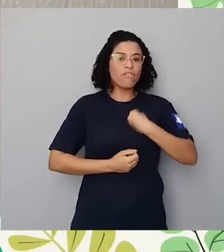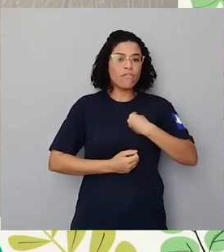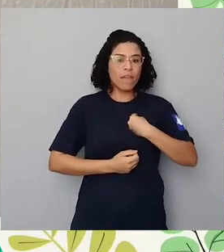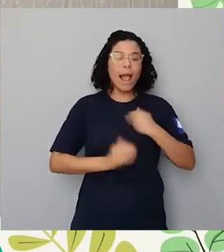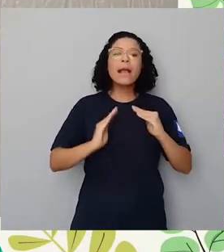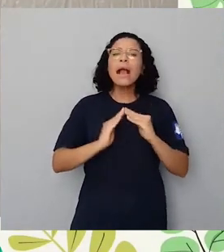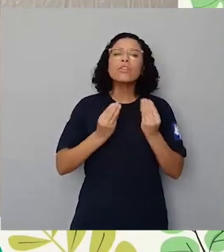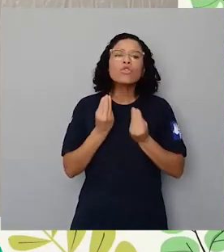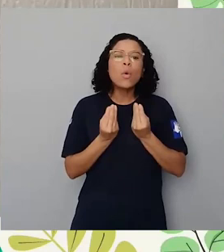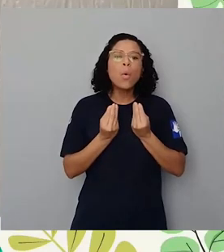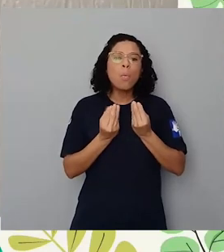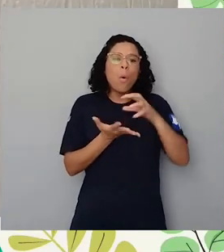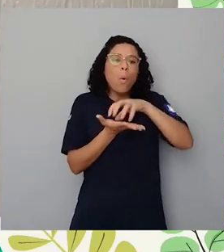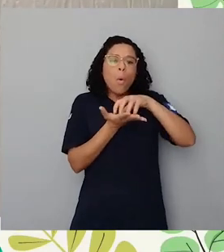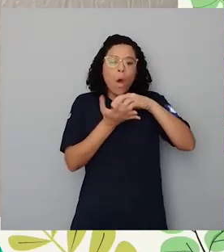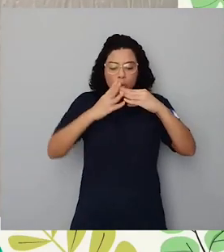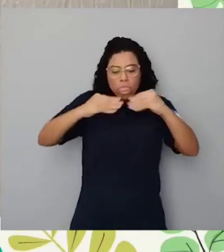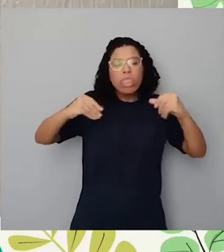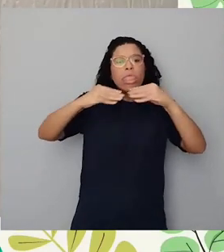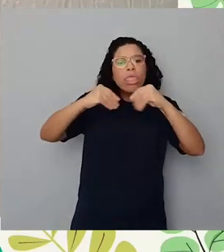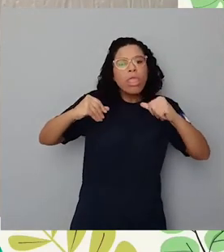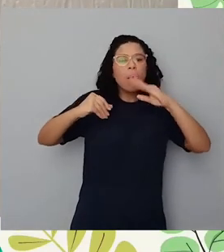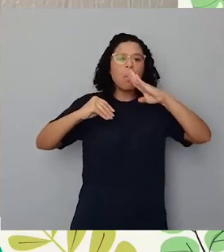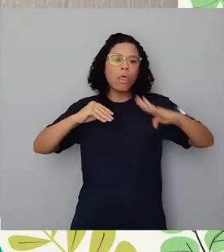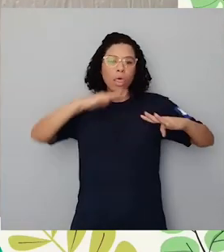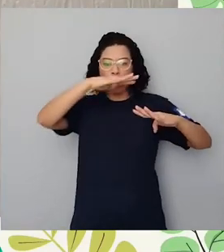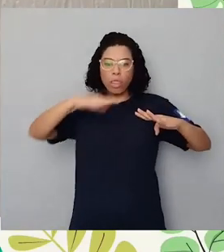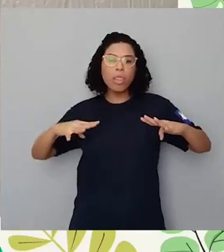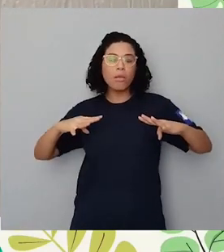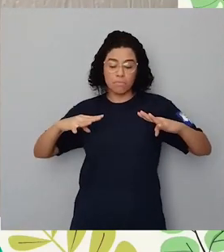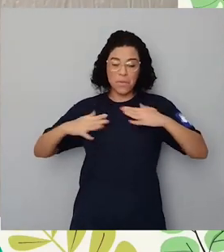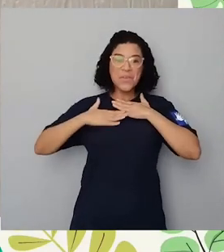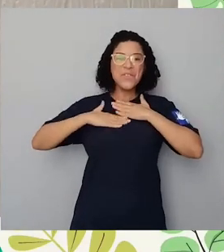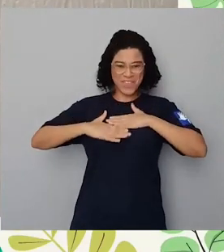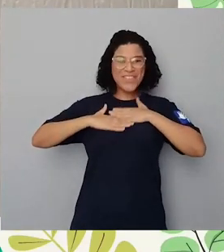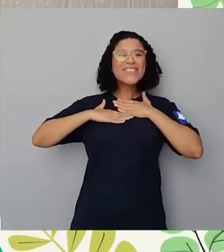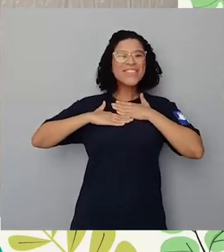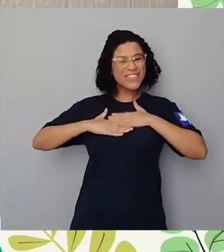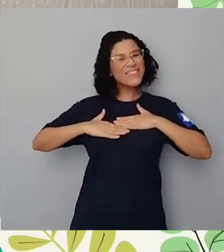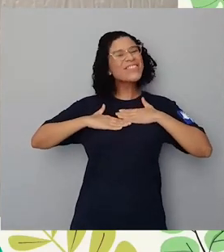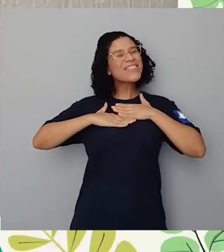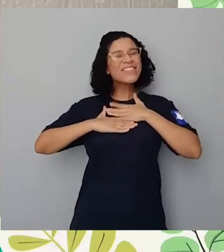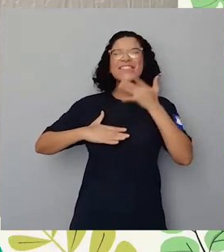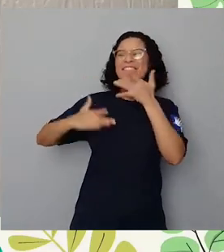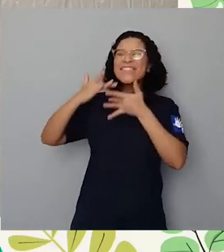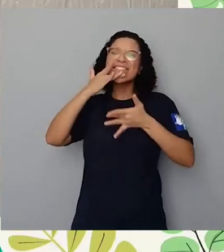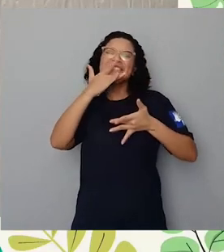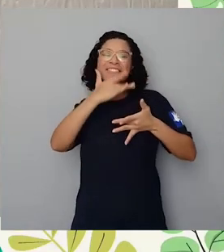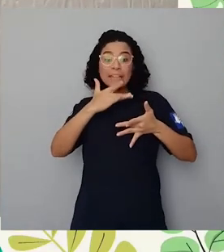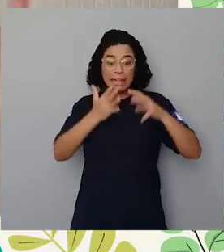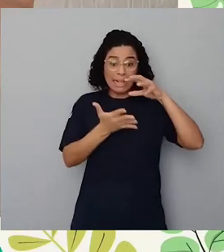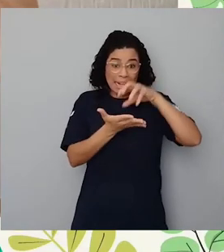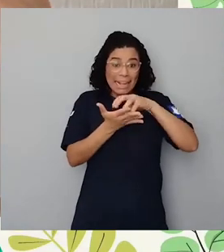casas feitas de barro cobertas com folhas de palmeiras. É gostoso morar nessa casa, porque de